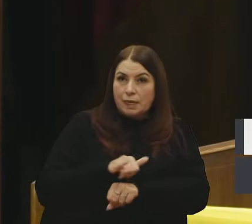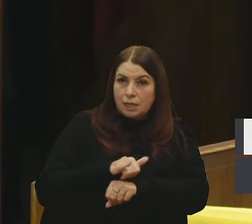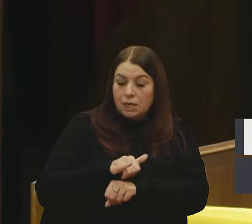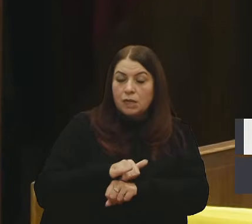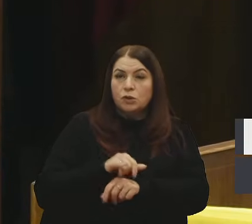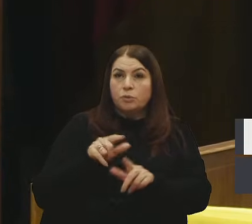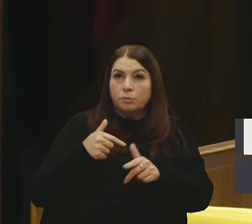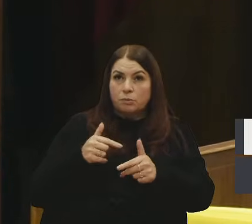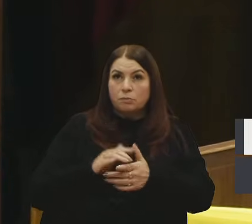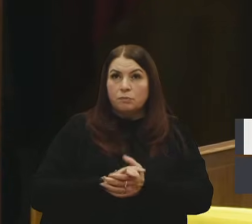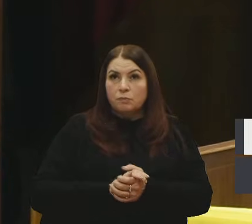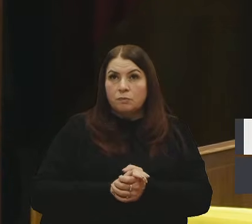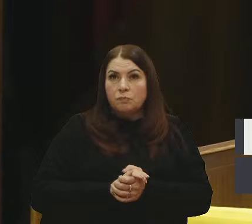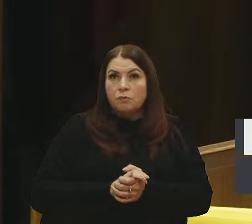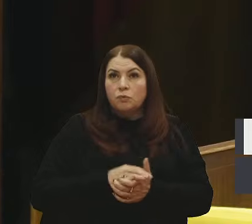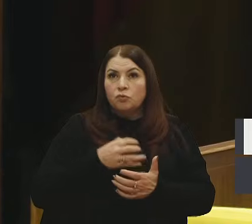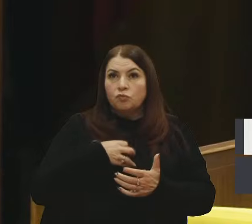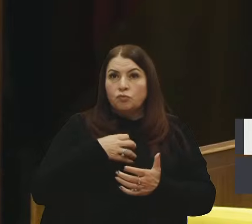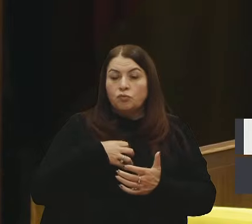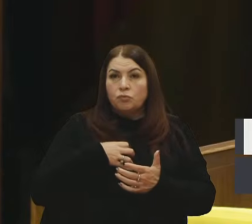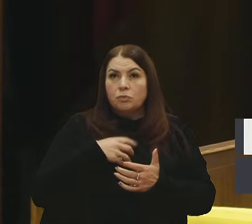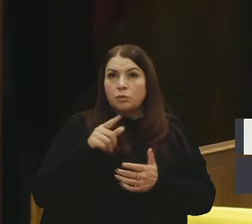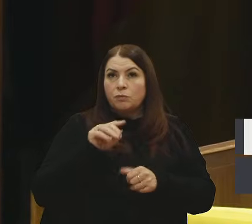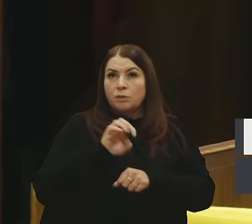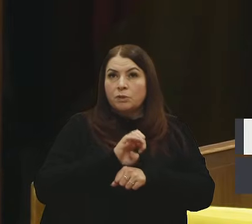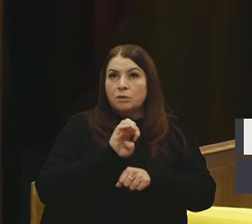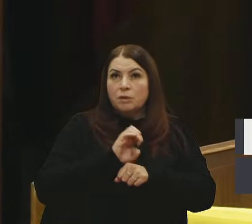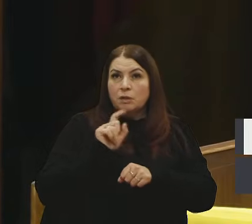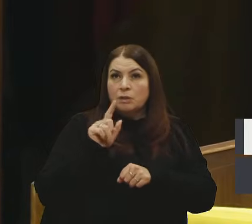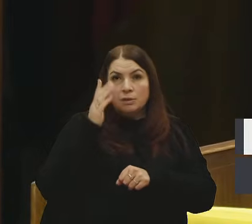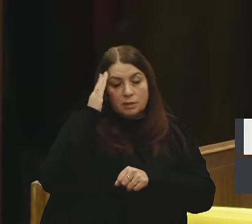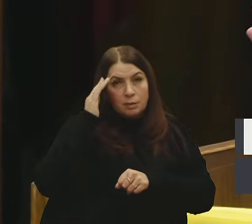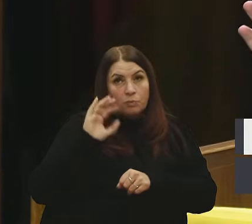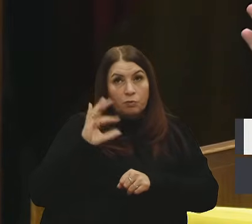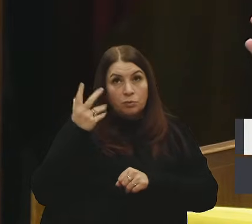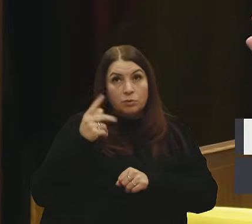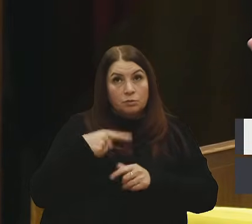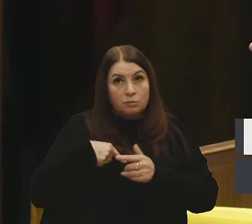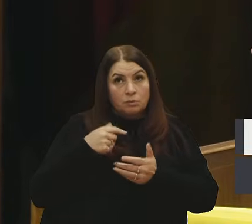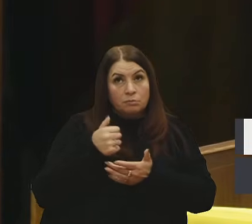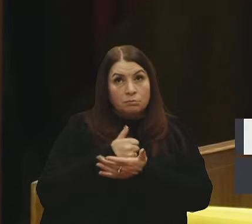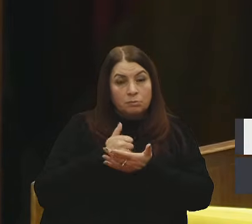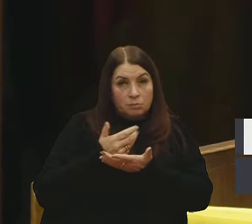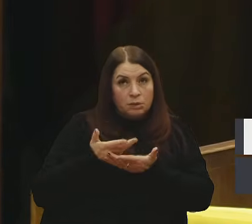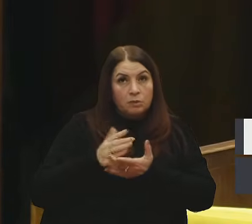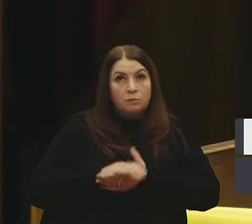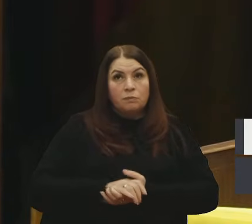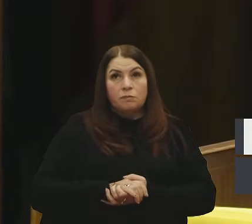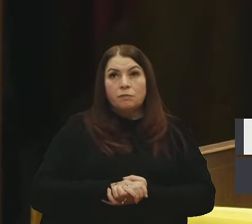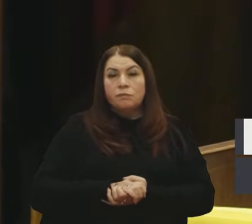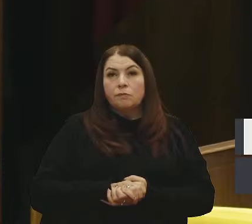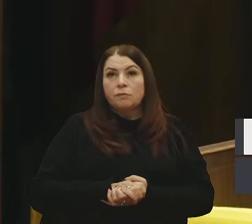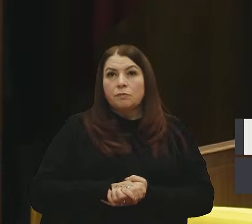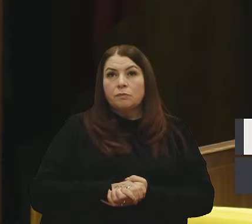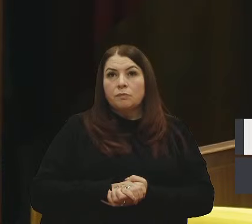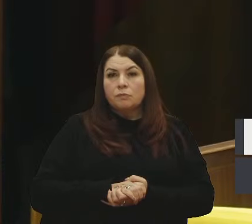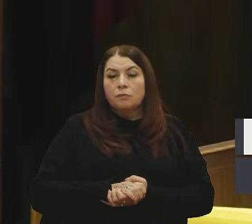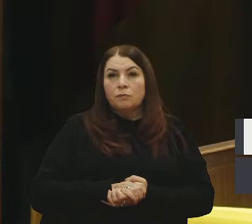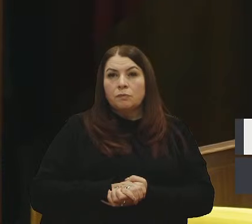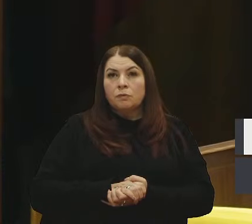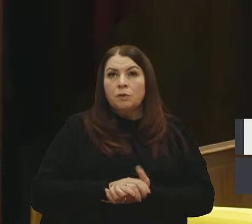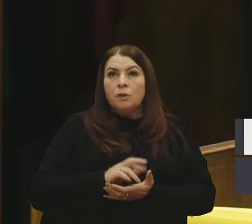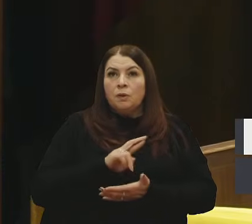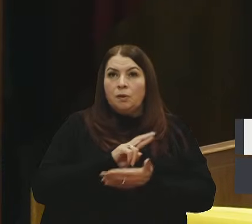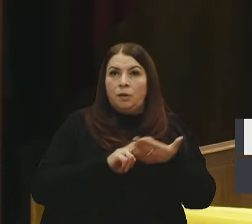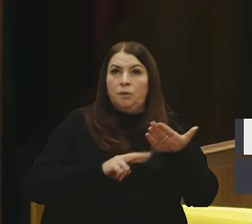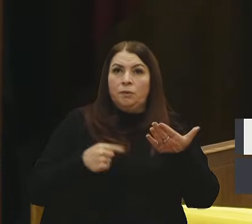para trabalhar de uma forma que nem o Estado sabe o que vai acontecer. Mas basicamente, o